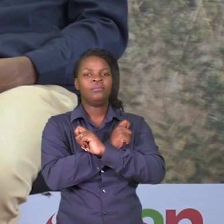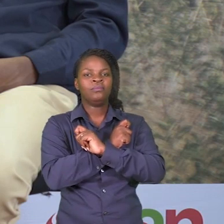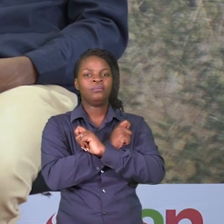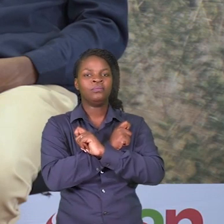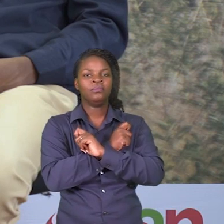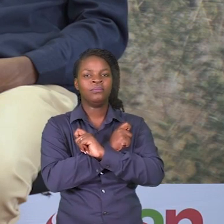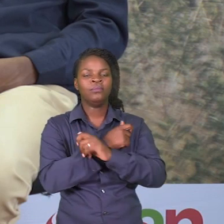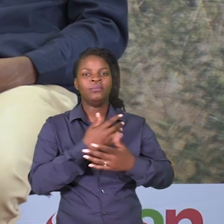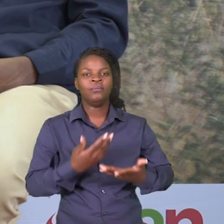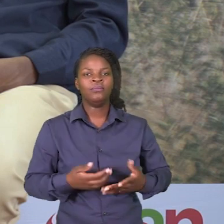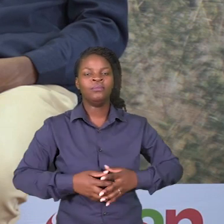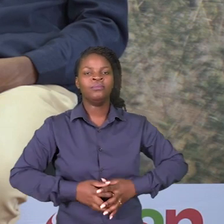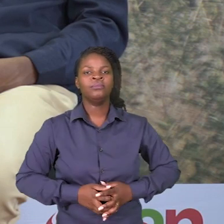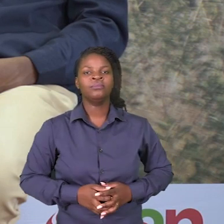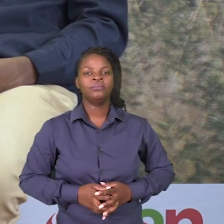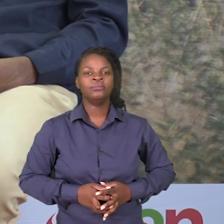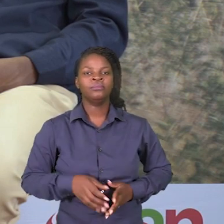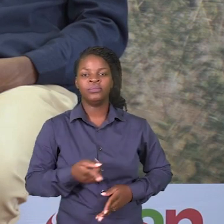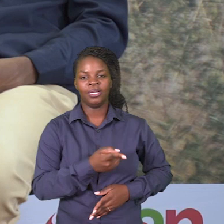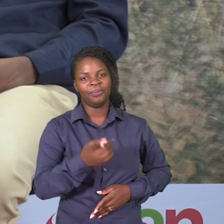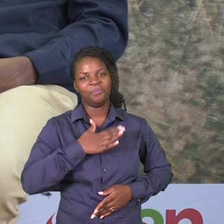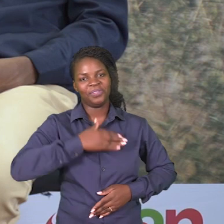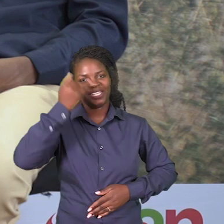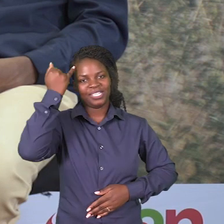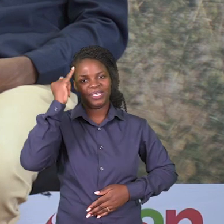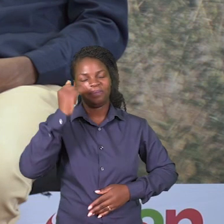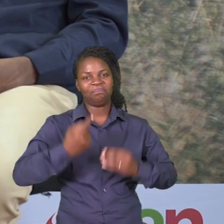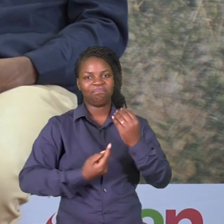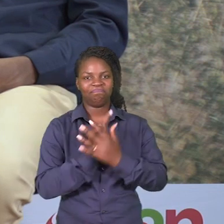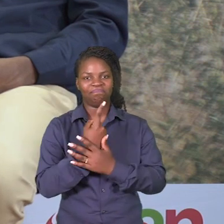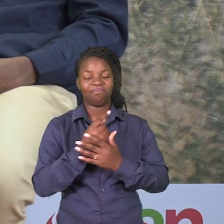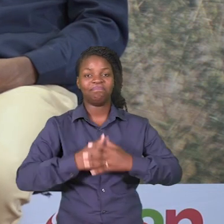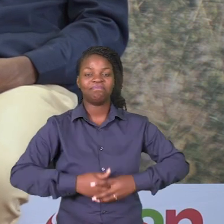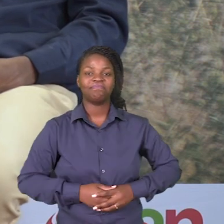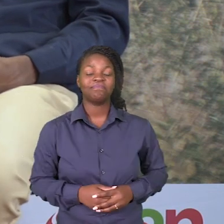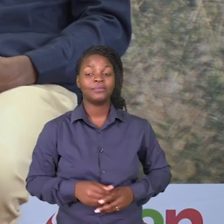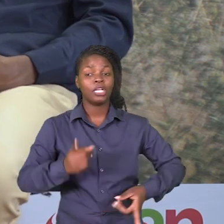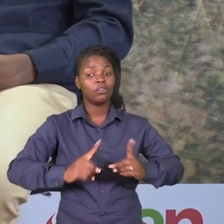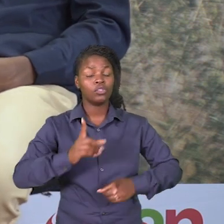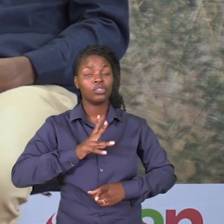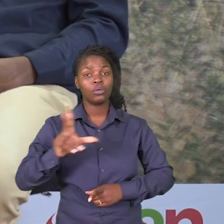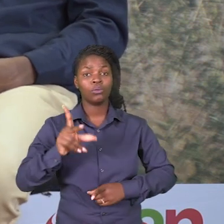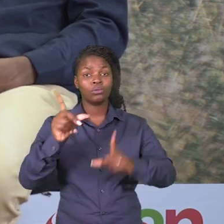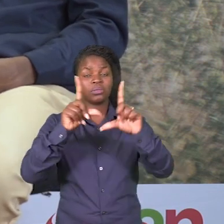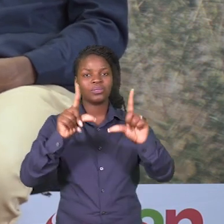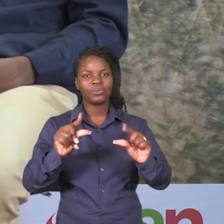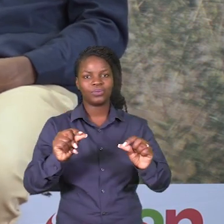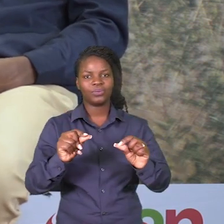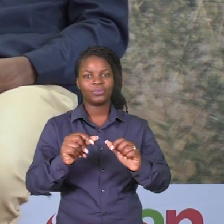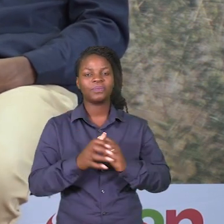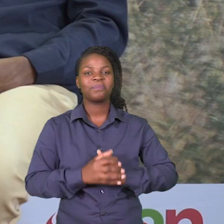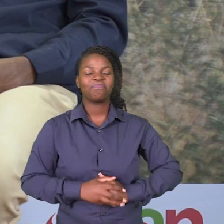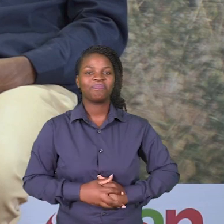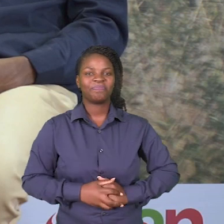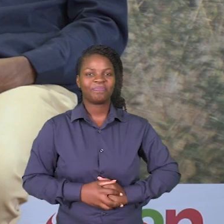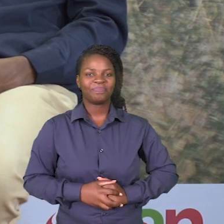funcionamento de e e papel de cada um dos atores é é o que eu acho que está a acontecer se calhar Há muitos